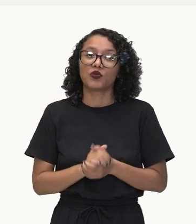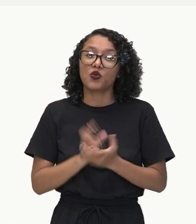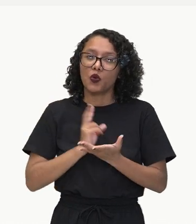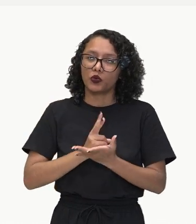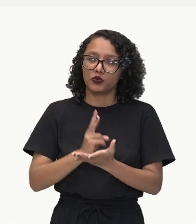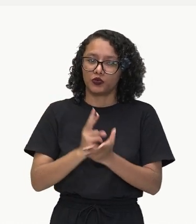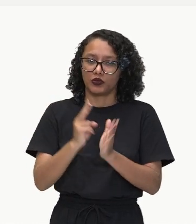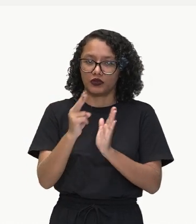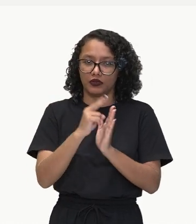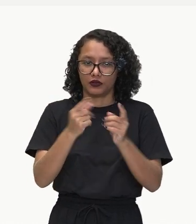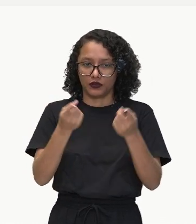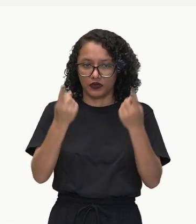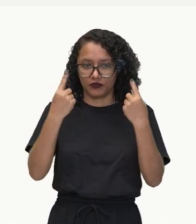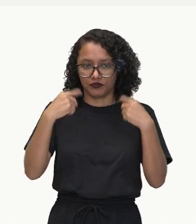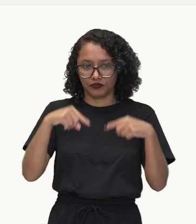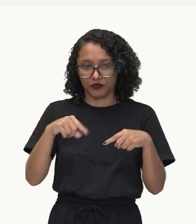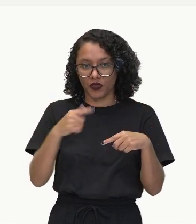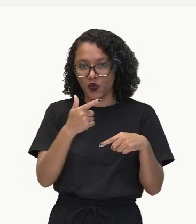instala-se uma